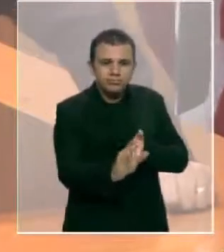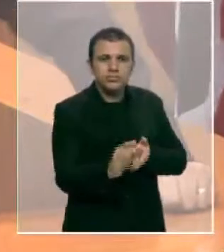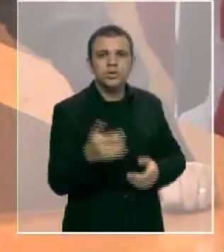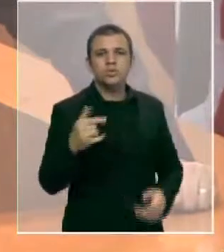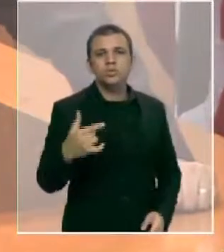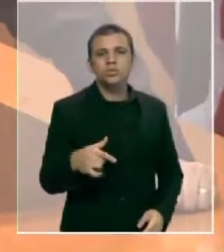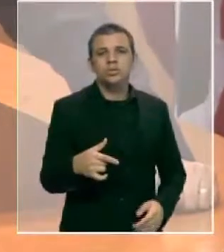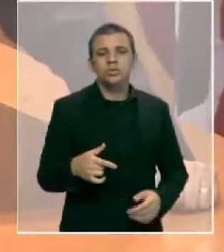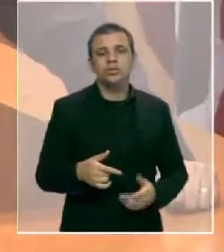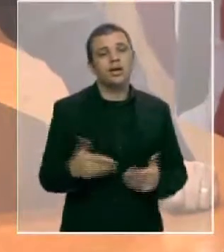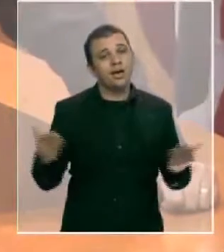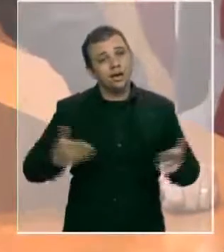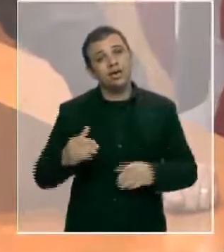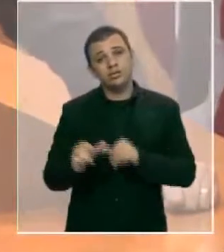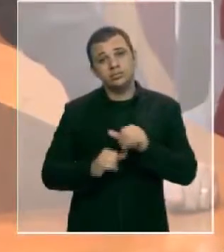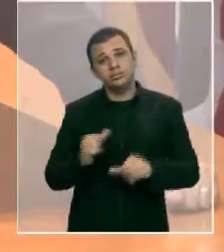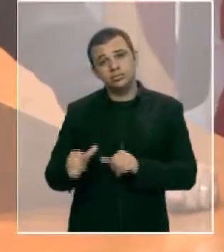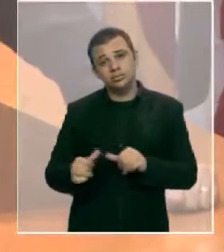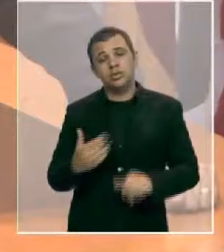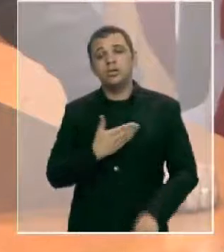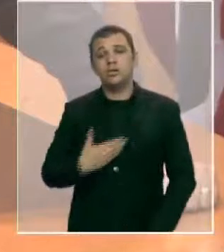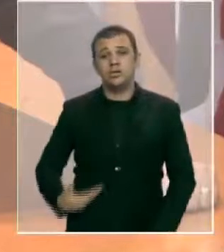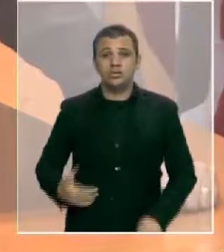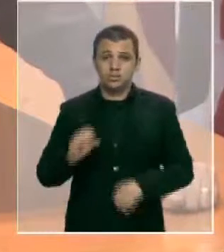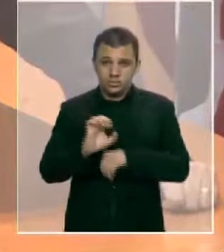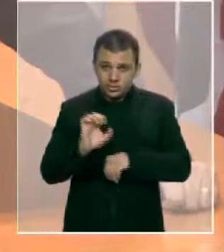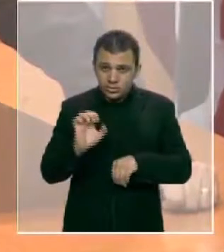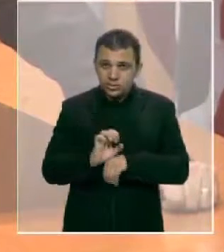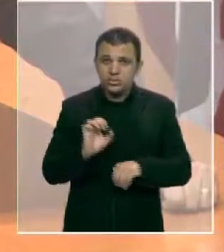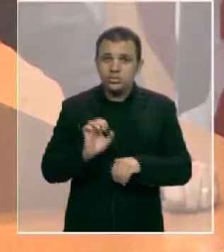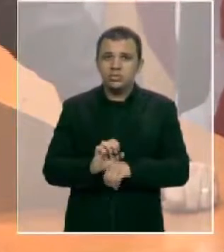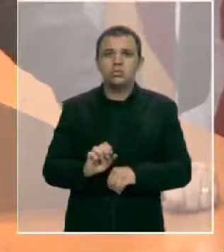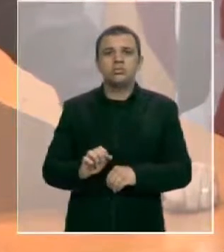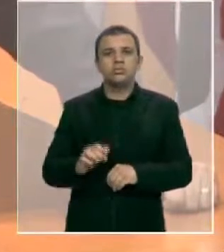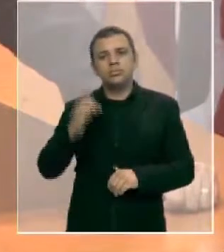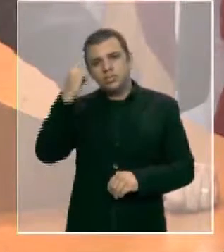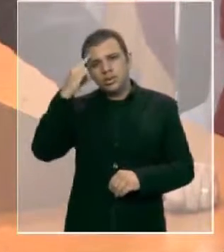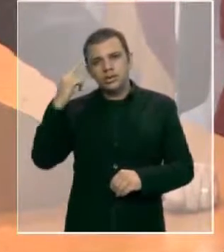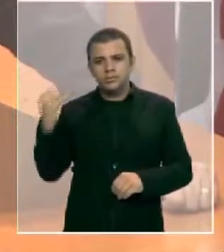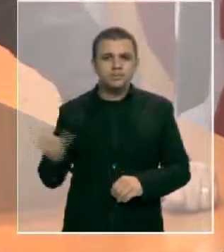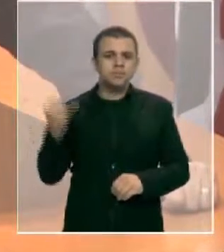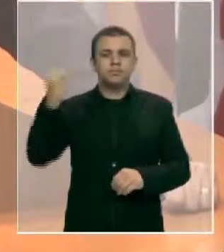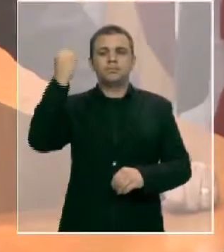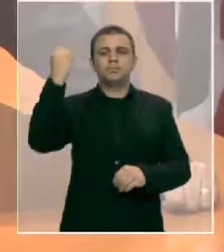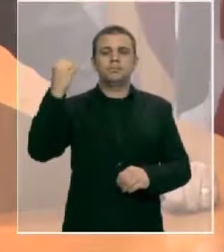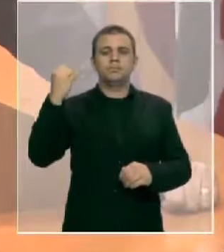Estado vem chamar para si essa responsabilidade. Concedo sim,